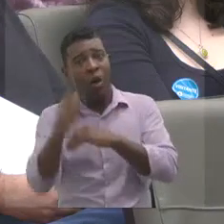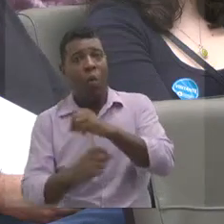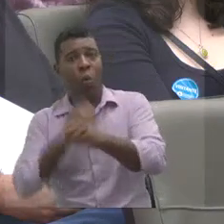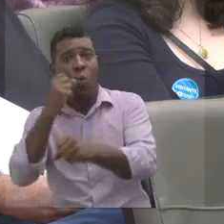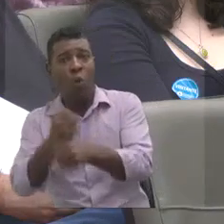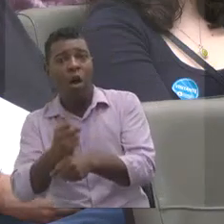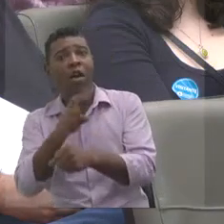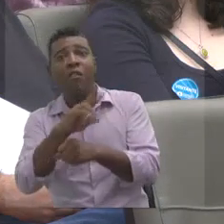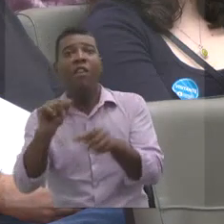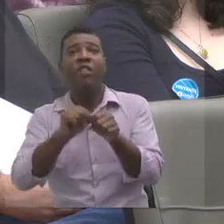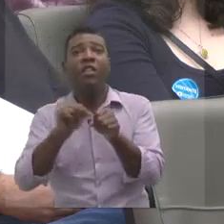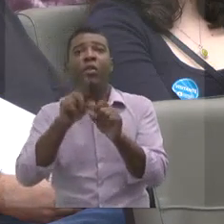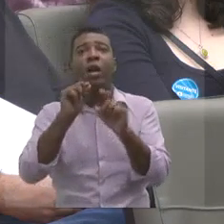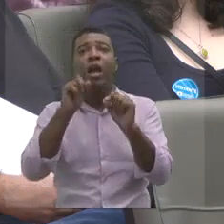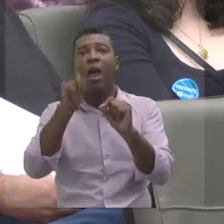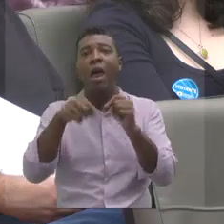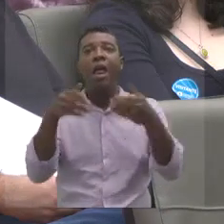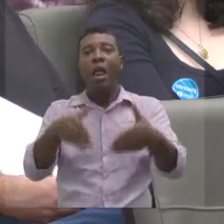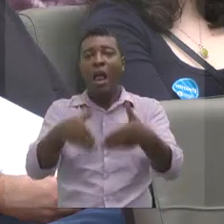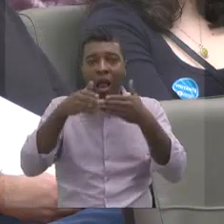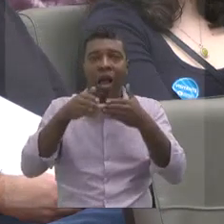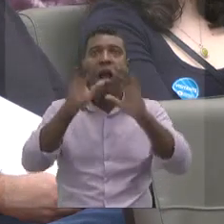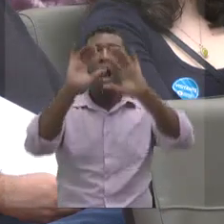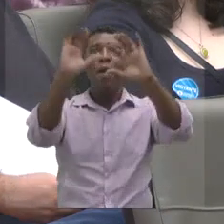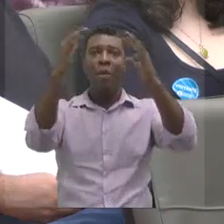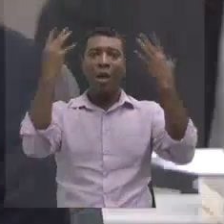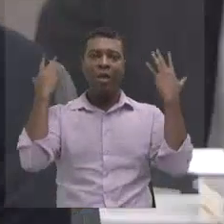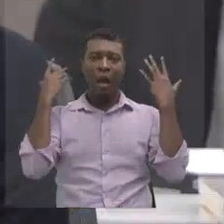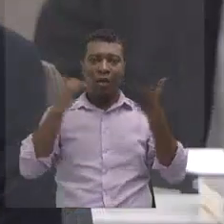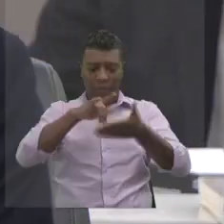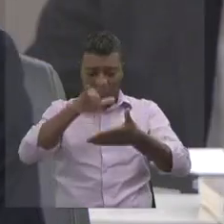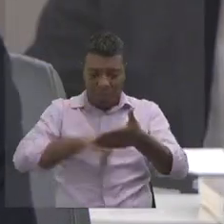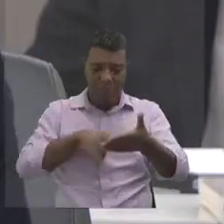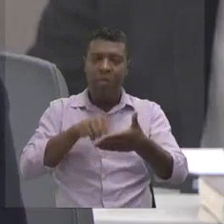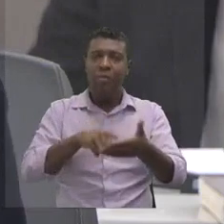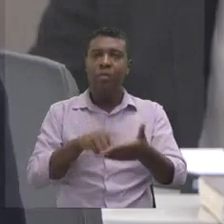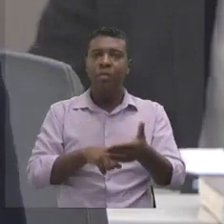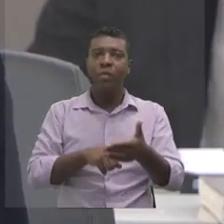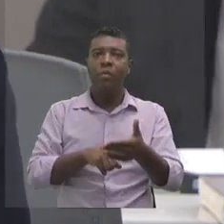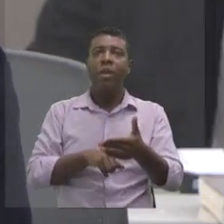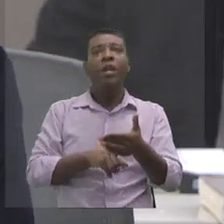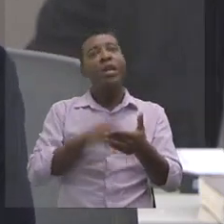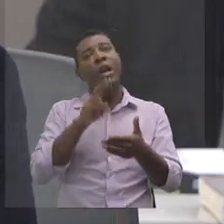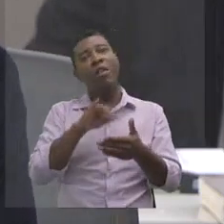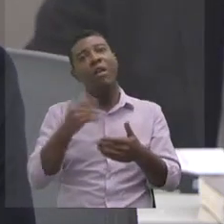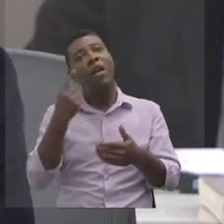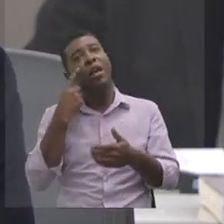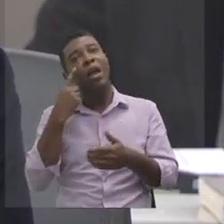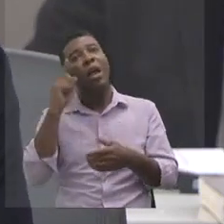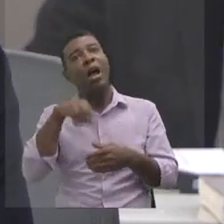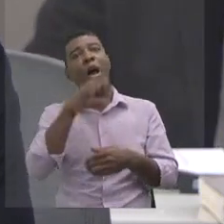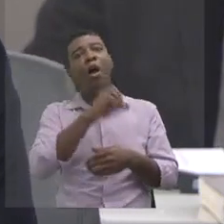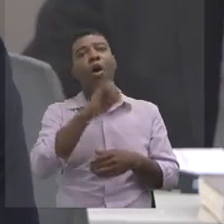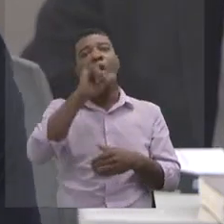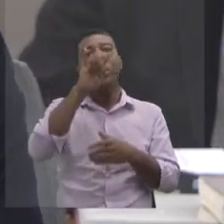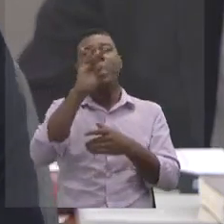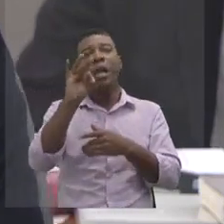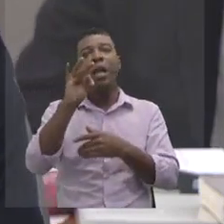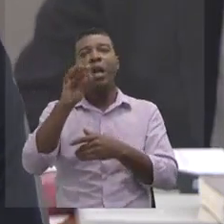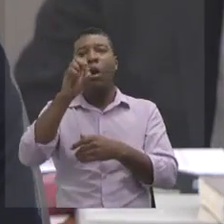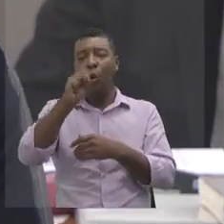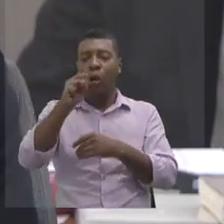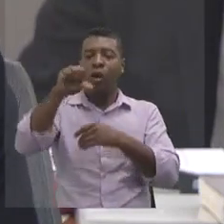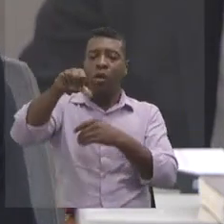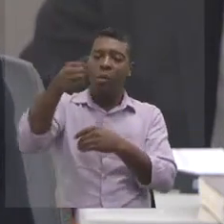é dentro da etapa de licenciamento ambiental que a gente tem que levar em conta né a Oi tem um 69 que prevê a consulta né E nós vamos